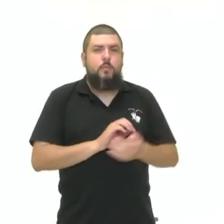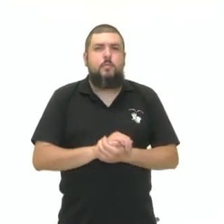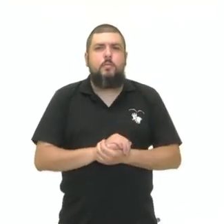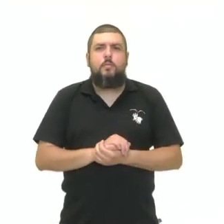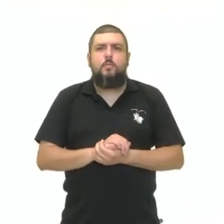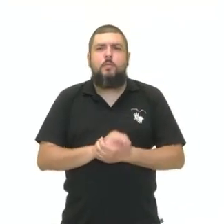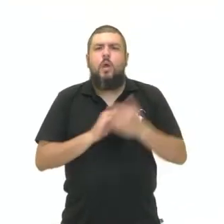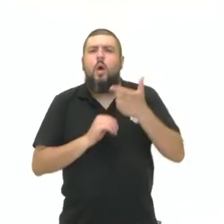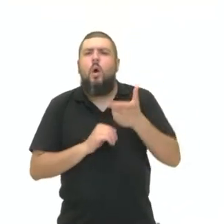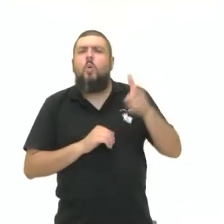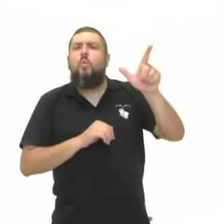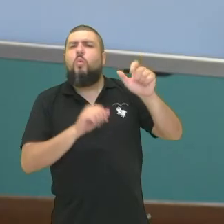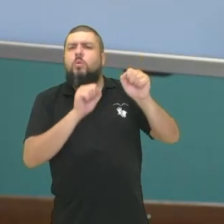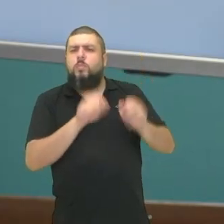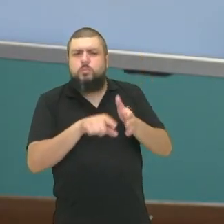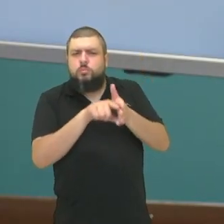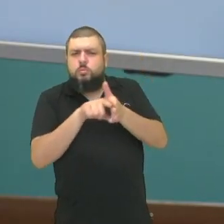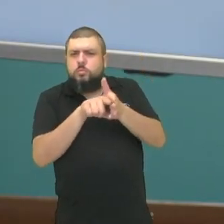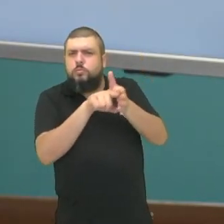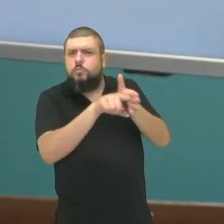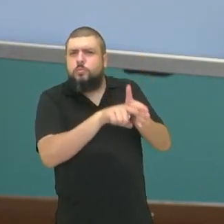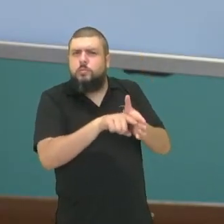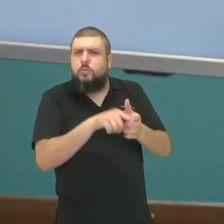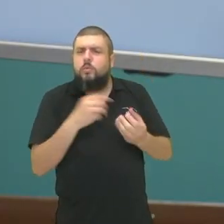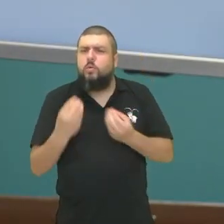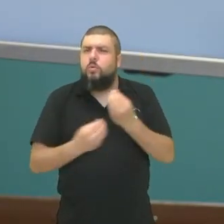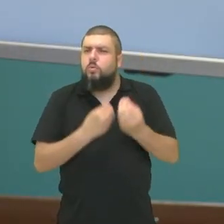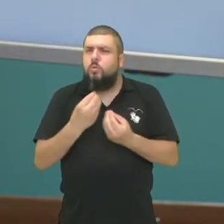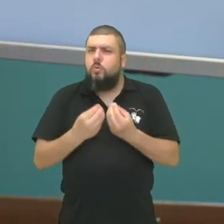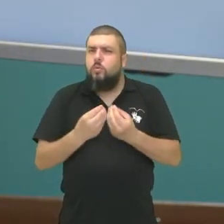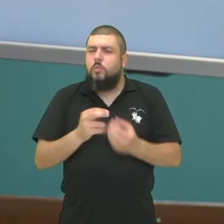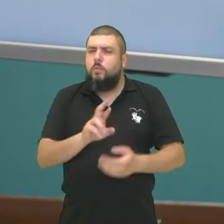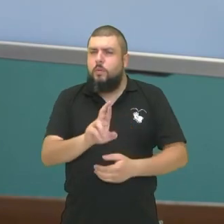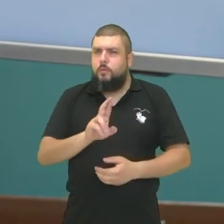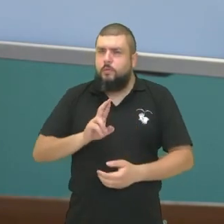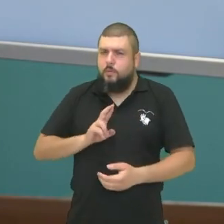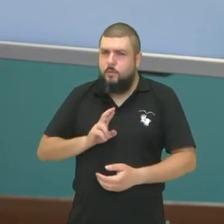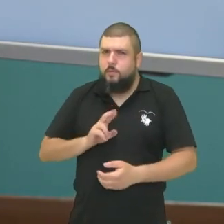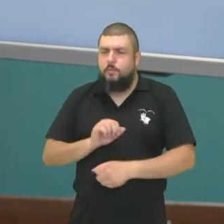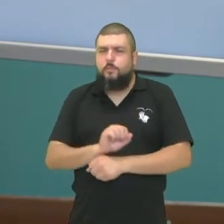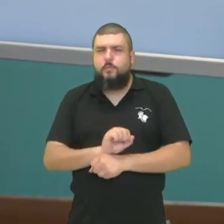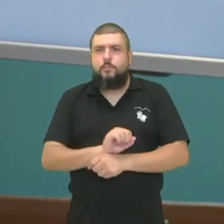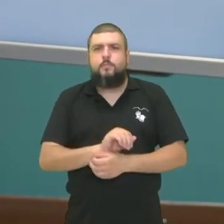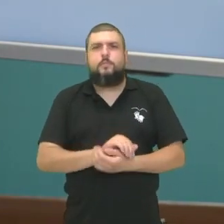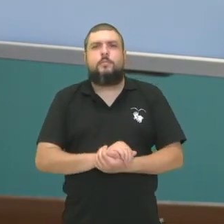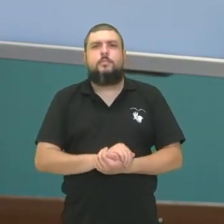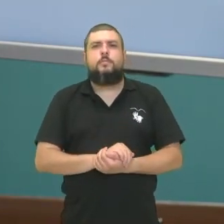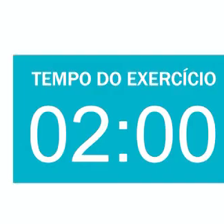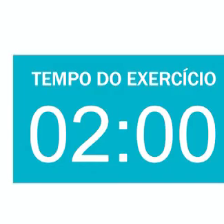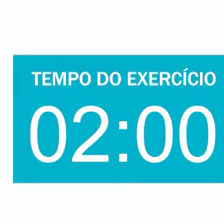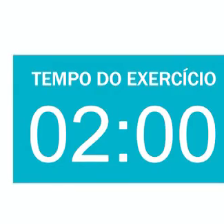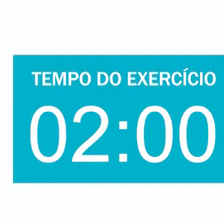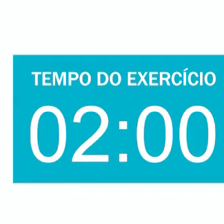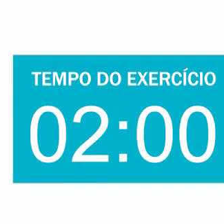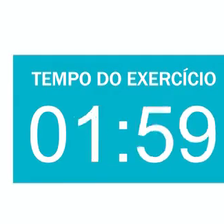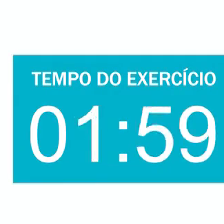podem ser utilizadas? Então, responda essas duas perguntas, A e B.